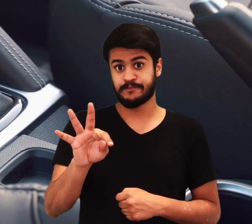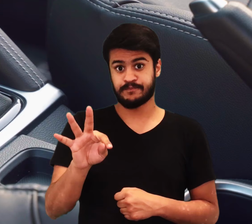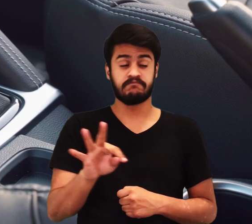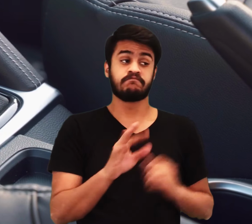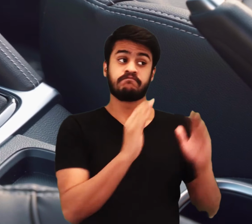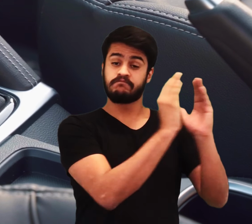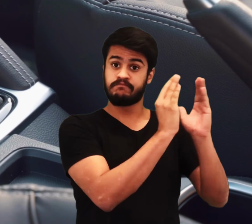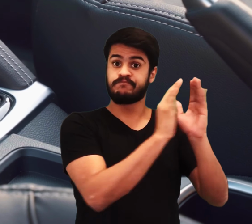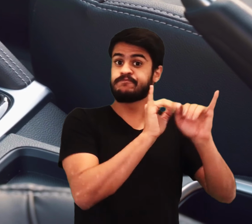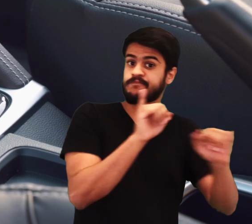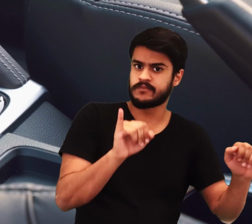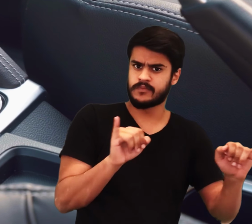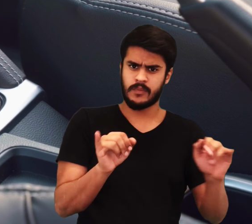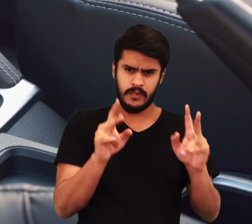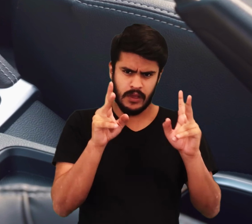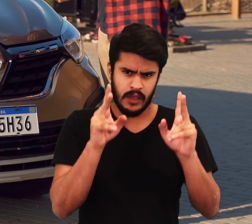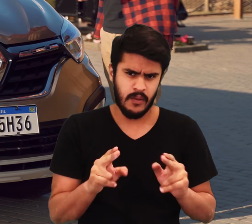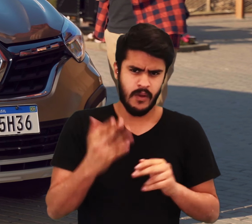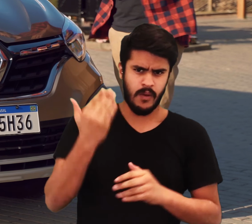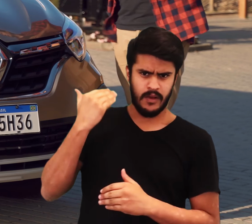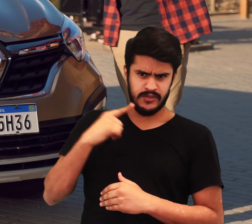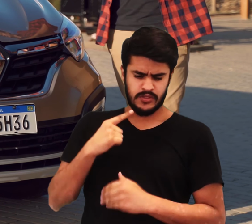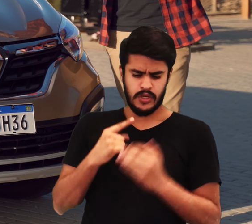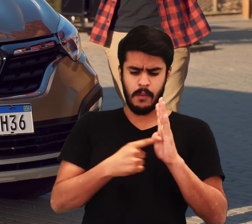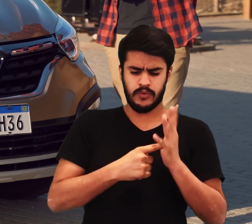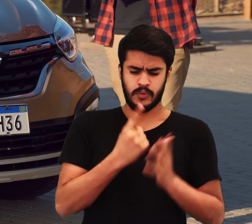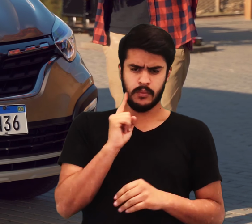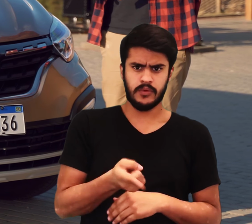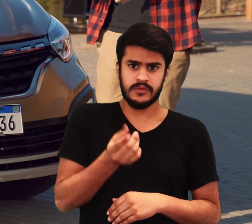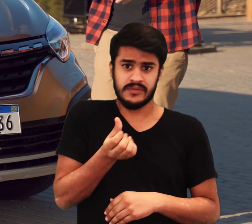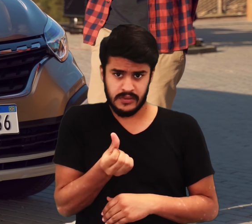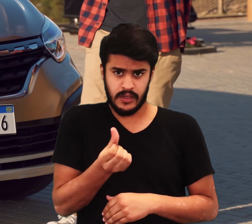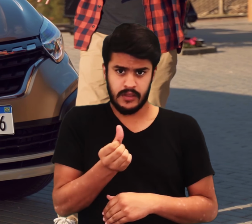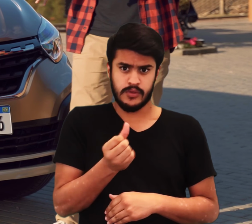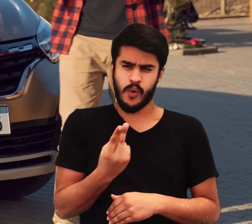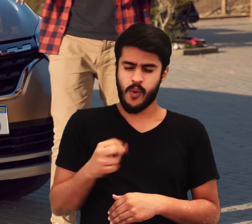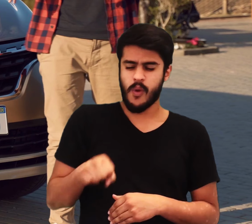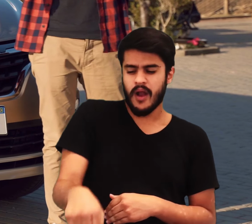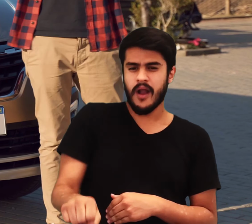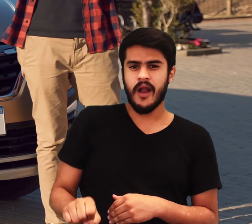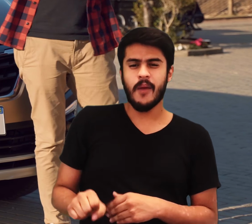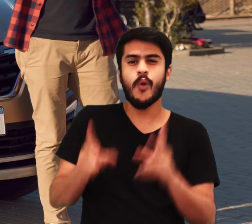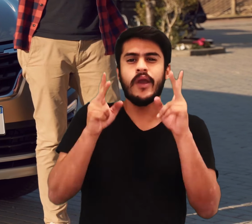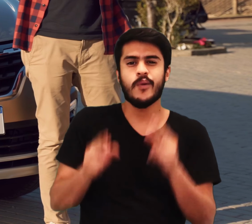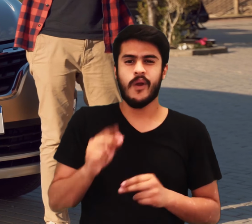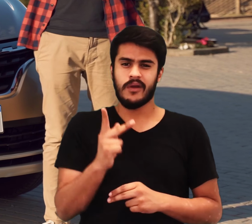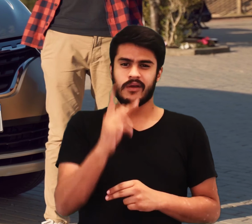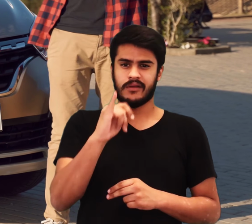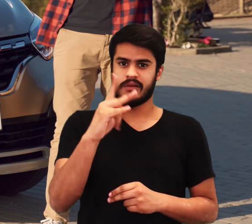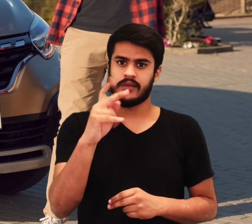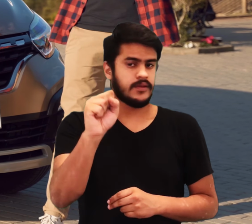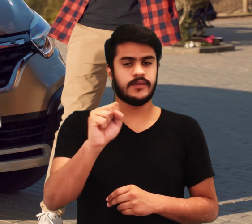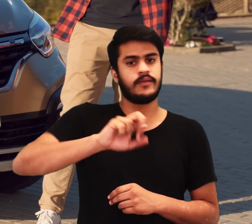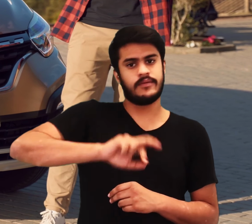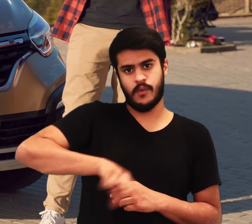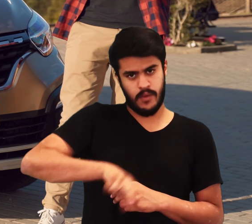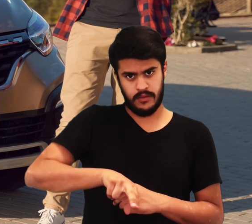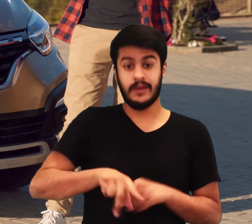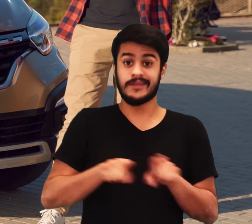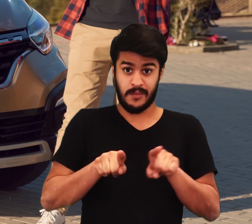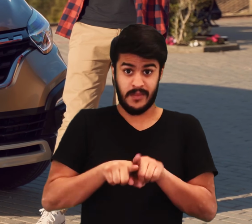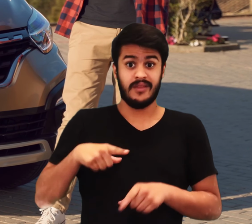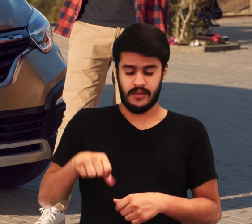Capture. A Renault diz que não é o mesmo componente que a gente via no motor 1.6, nem é o mesmo câmbio do Kicks, mas tem o mesmo nome,